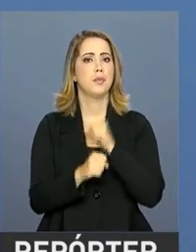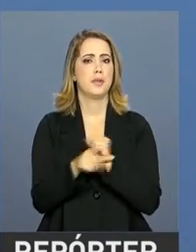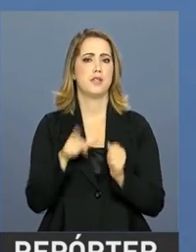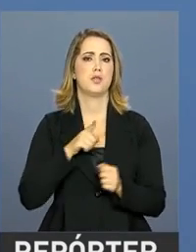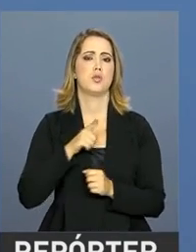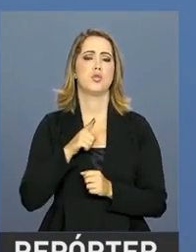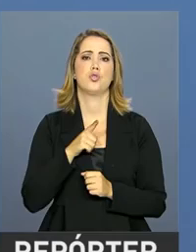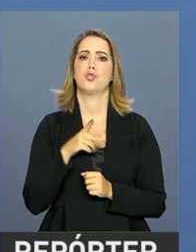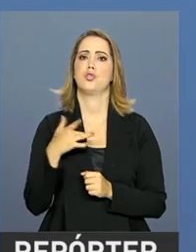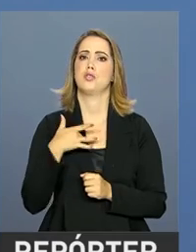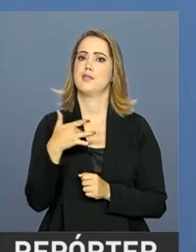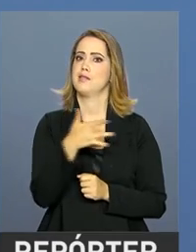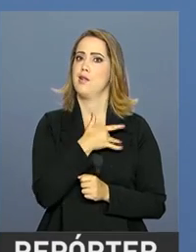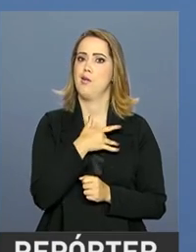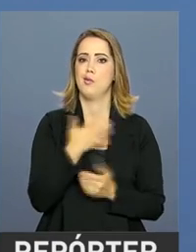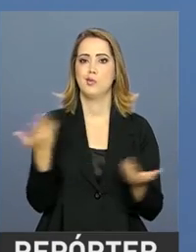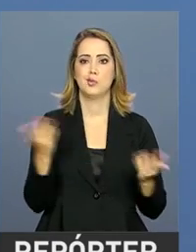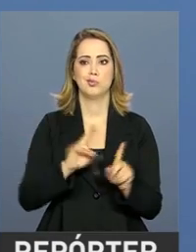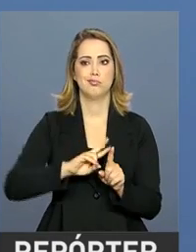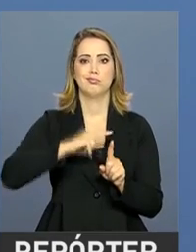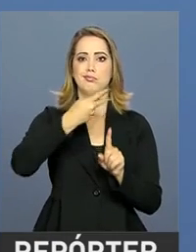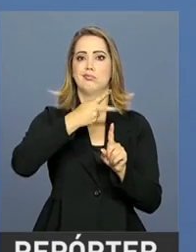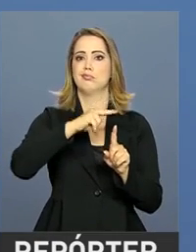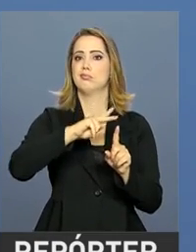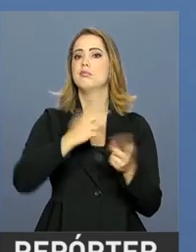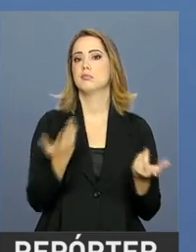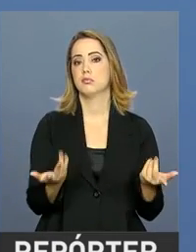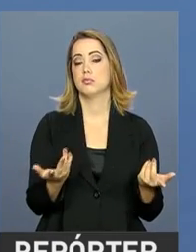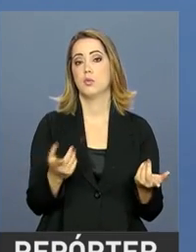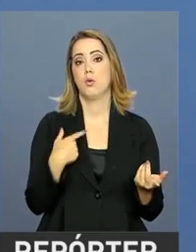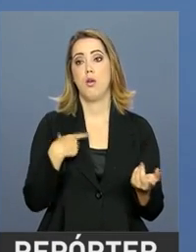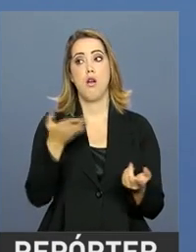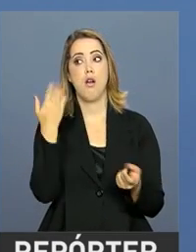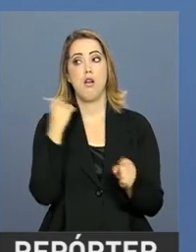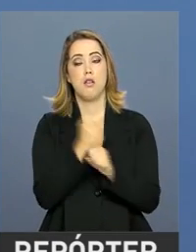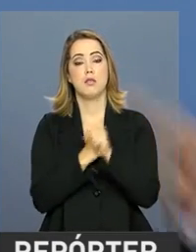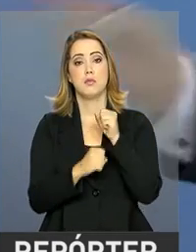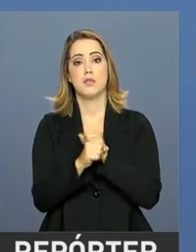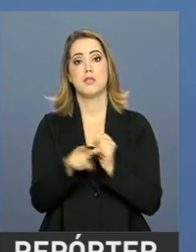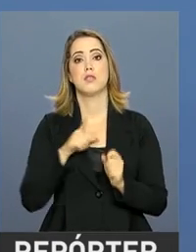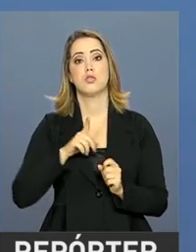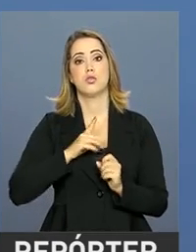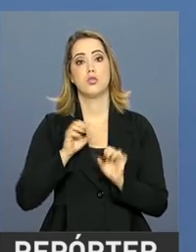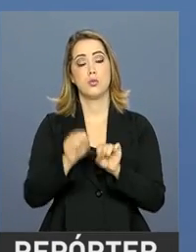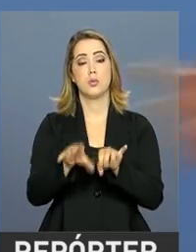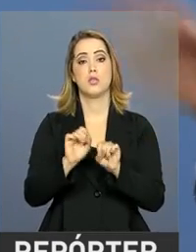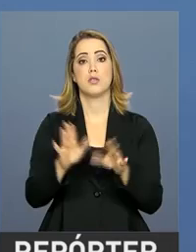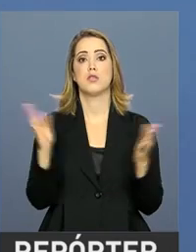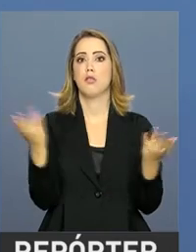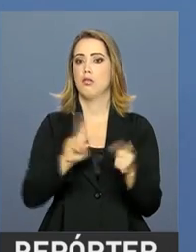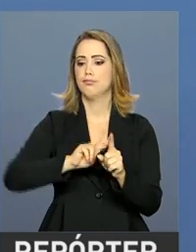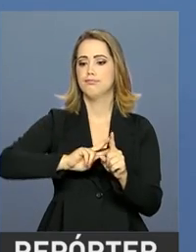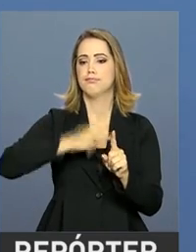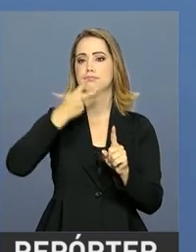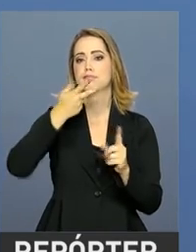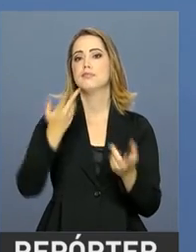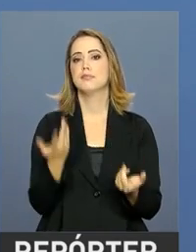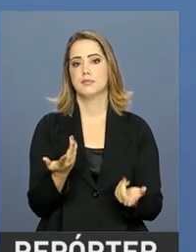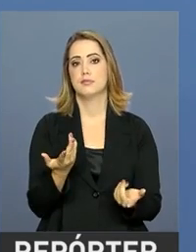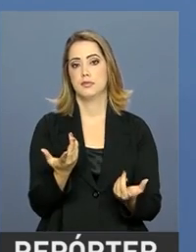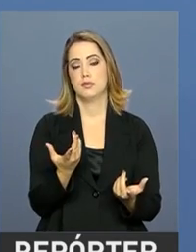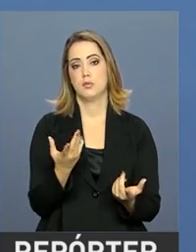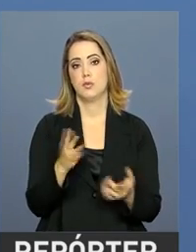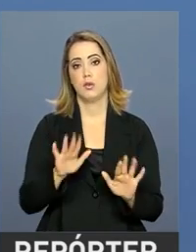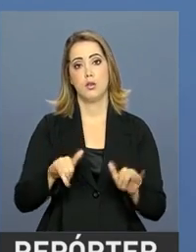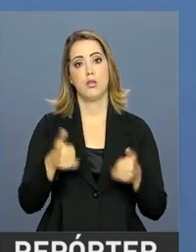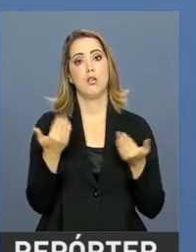saúde, agora tem X a mais. No ano passado tinha tanto para a educação, agora tem tanto a mais.